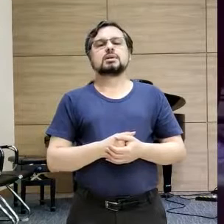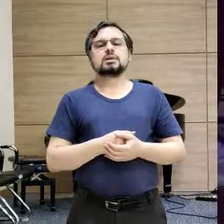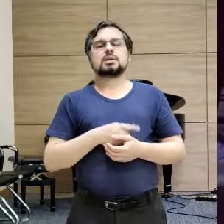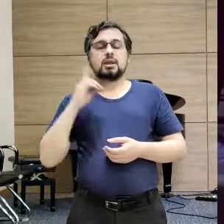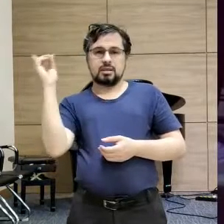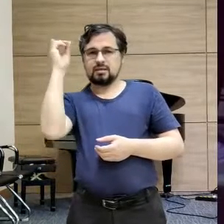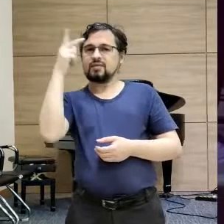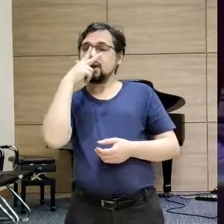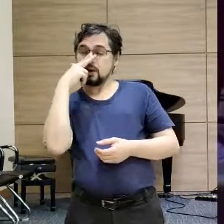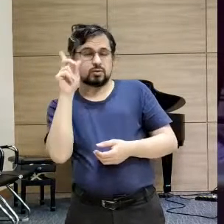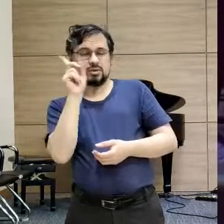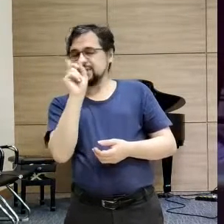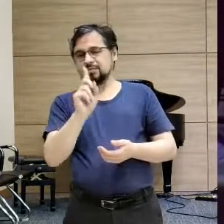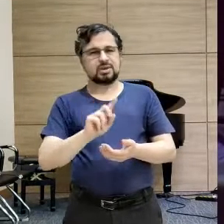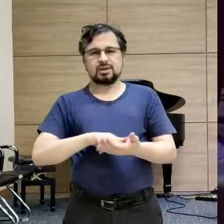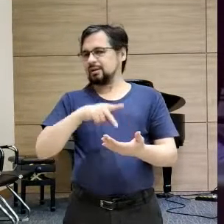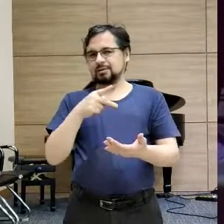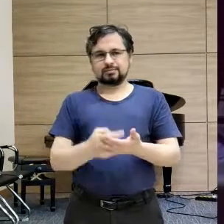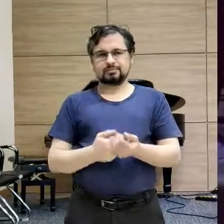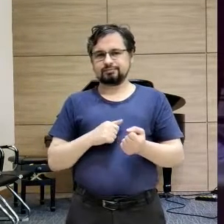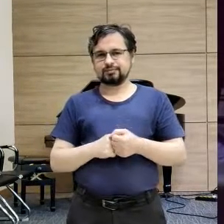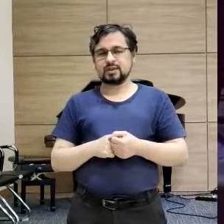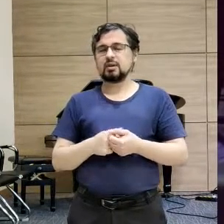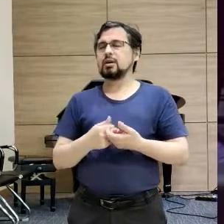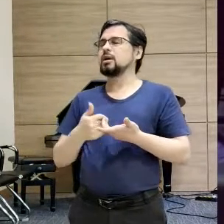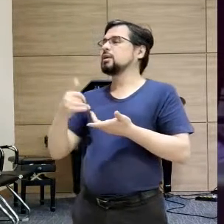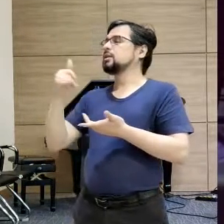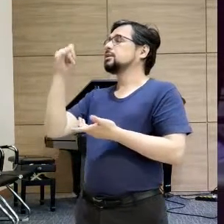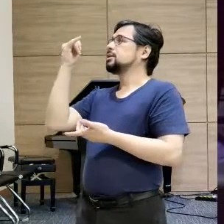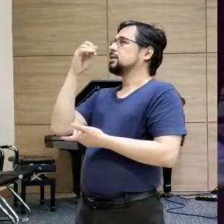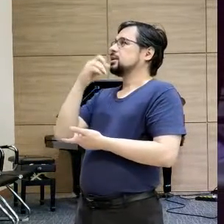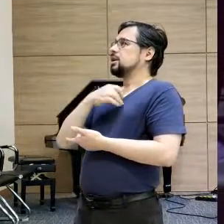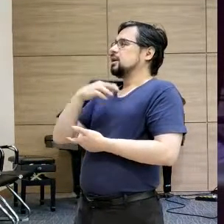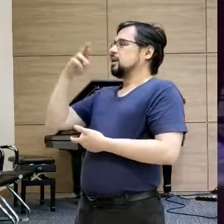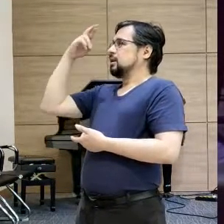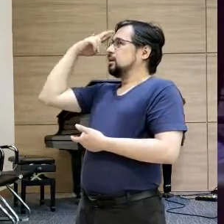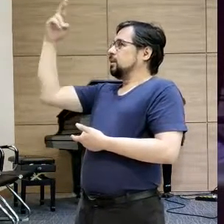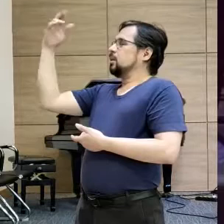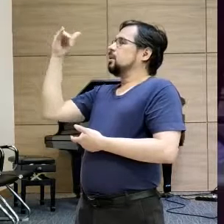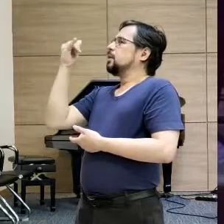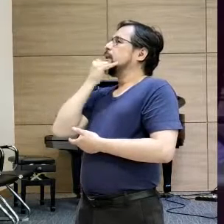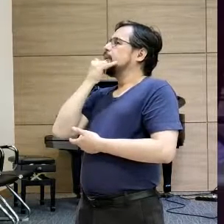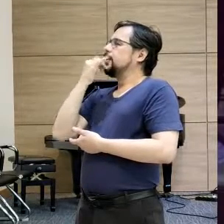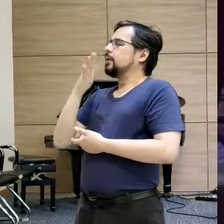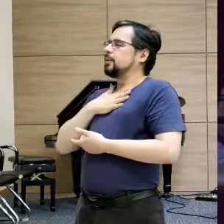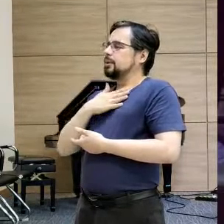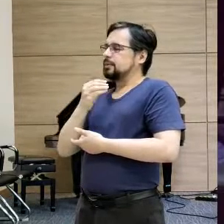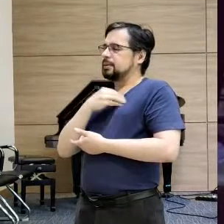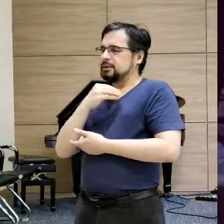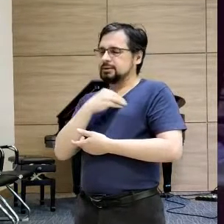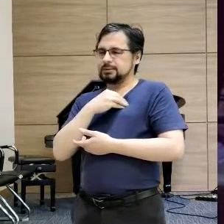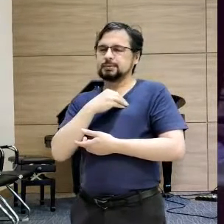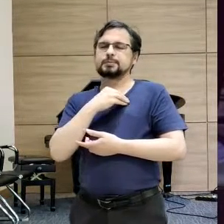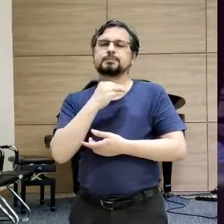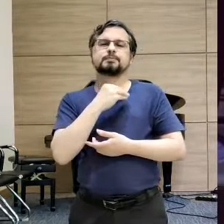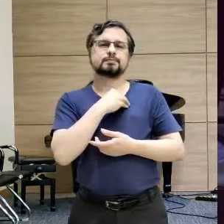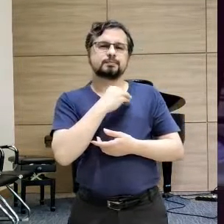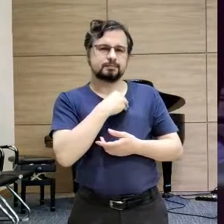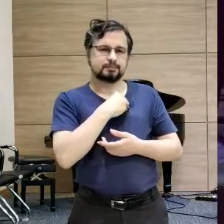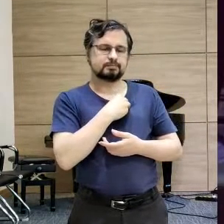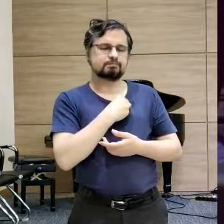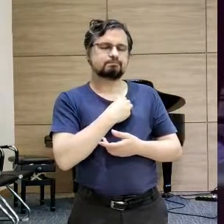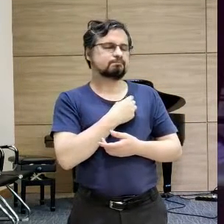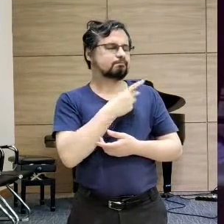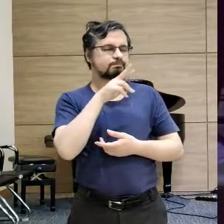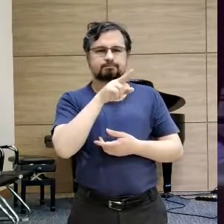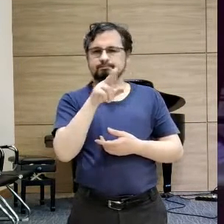Senhor, perdoa o meu pecado, perdoa. Irmãos, eu não sei como está